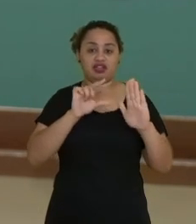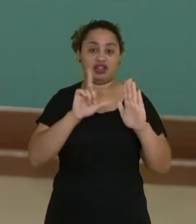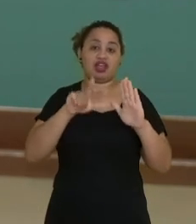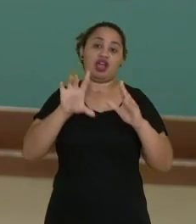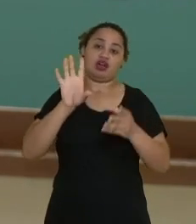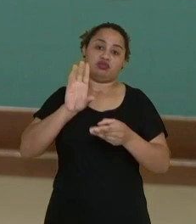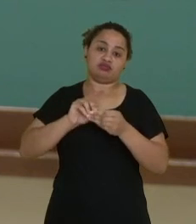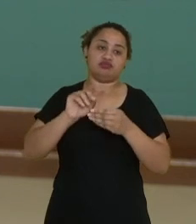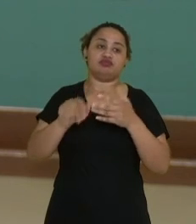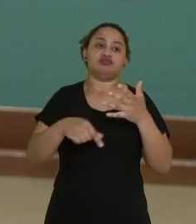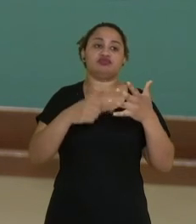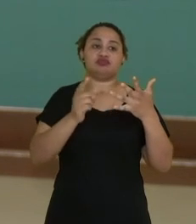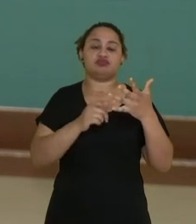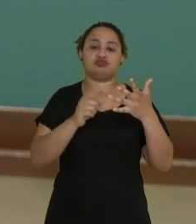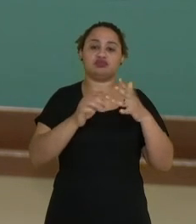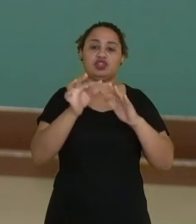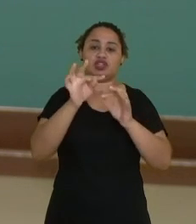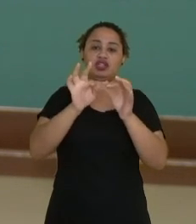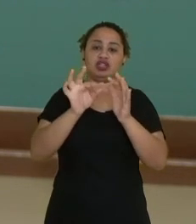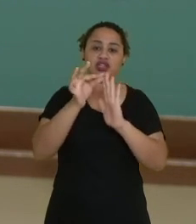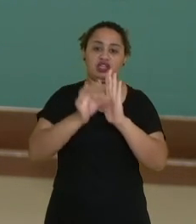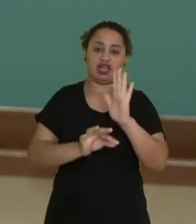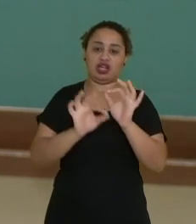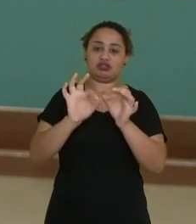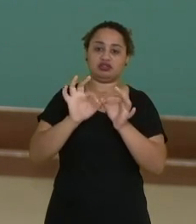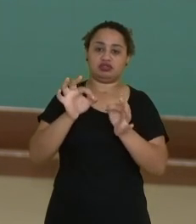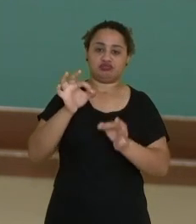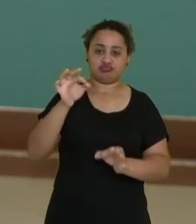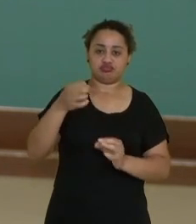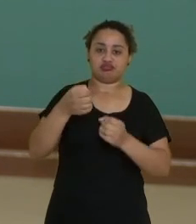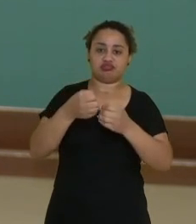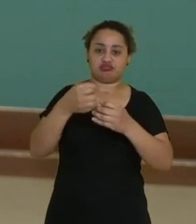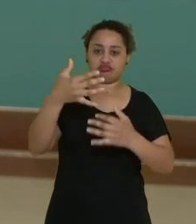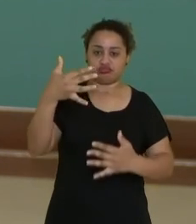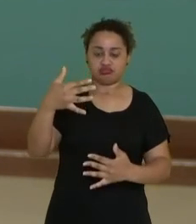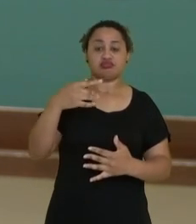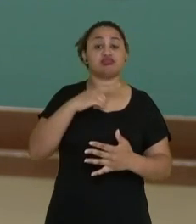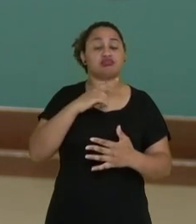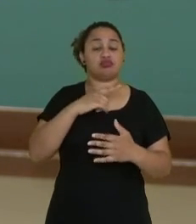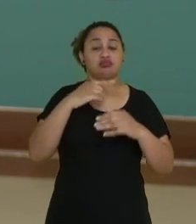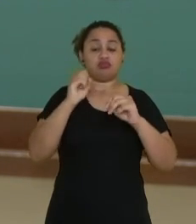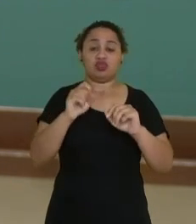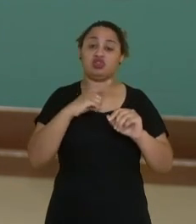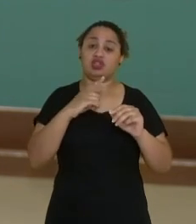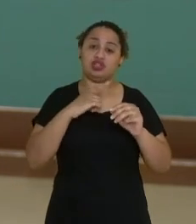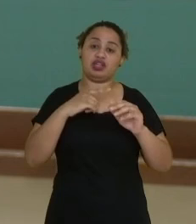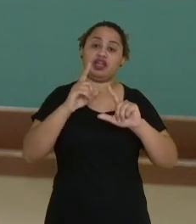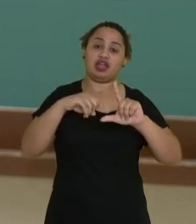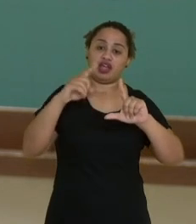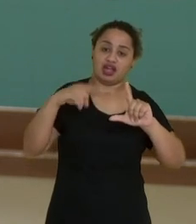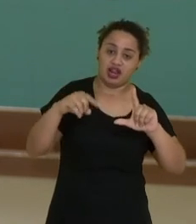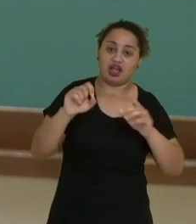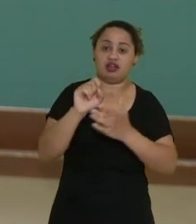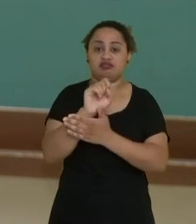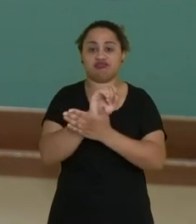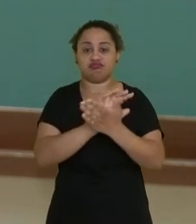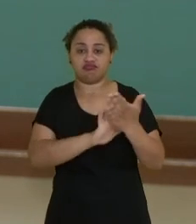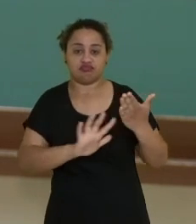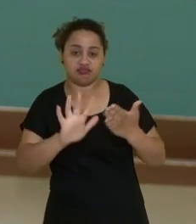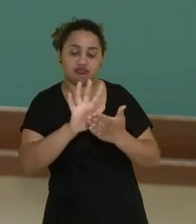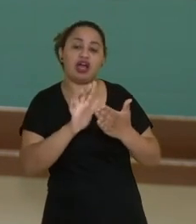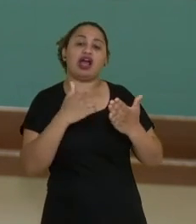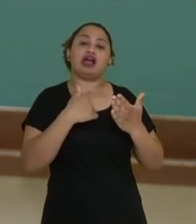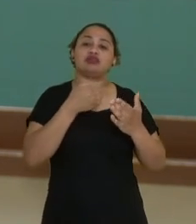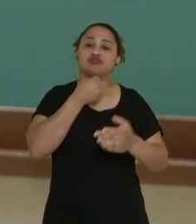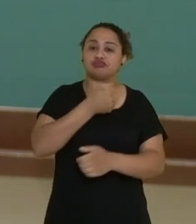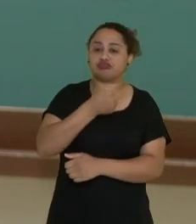né o corpo do texto que a reportagem propriamente dita que pode ser gráfico imagem